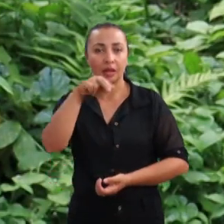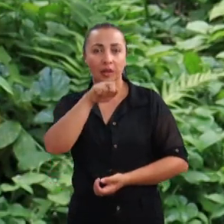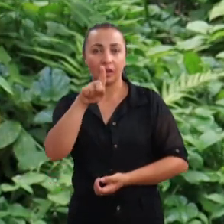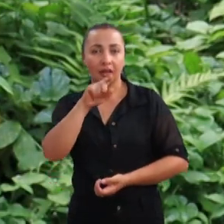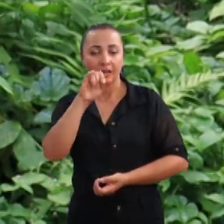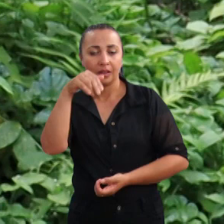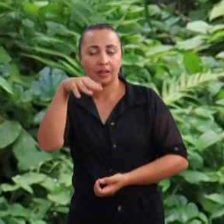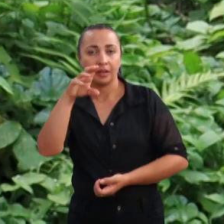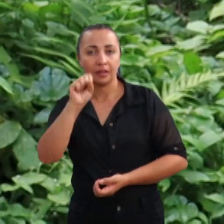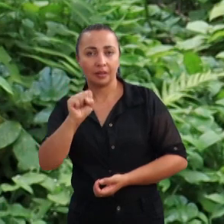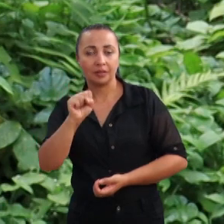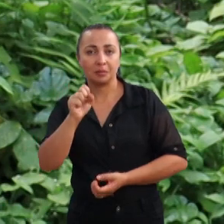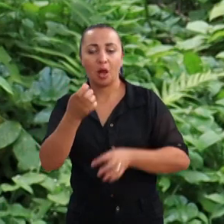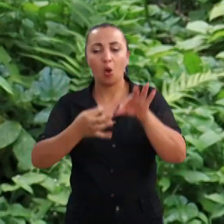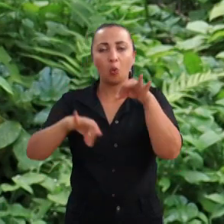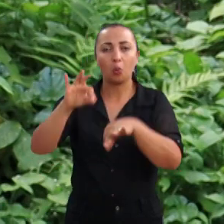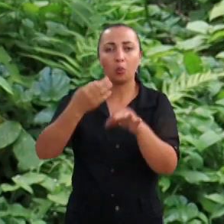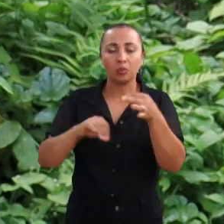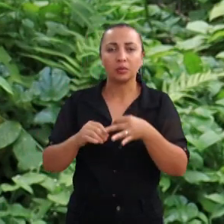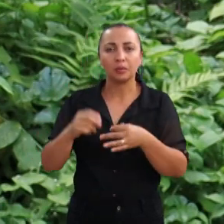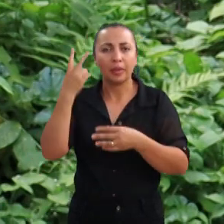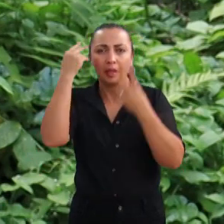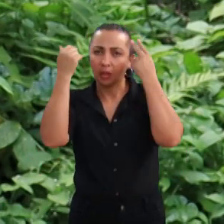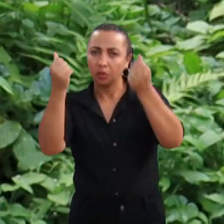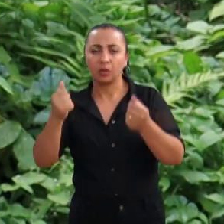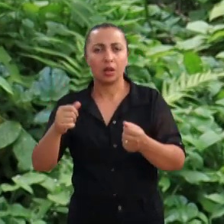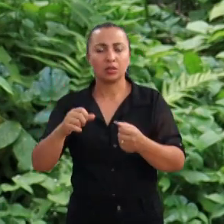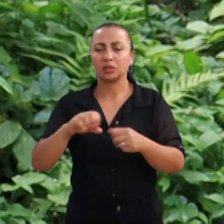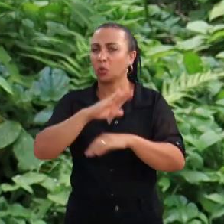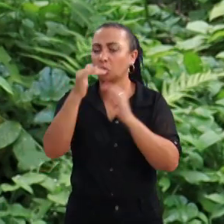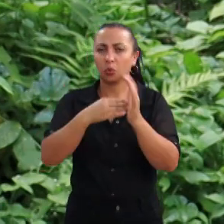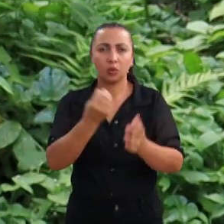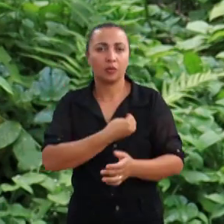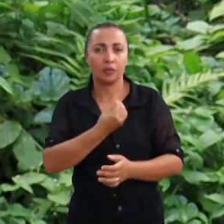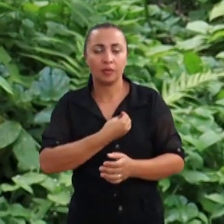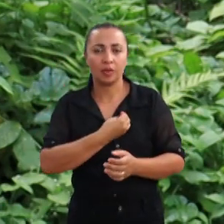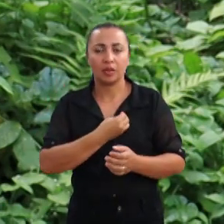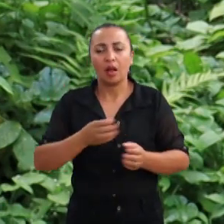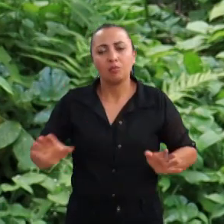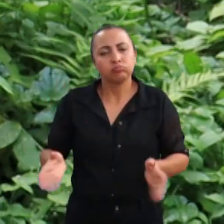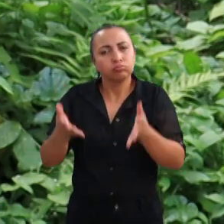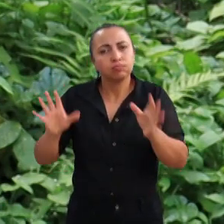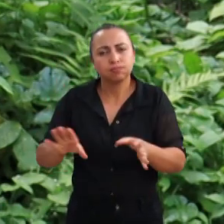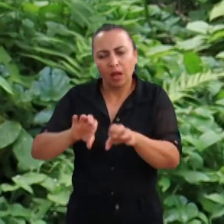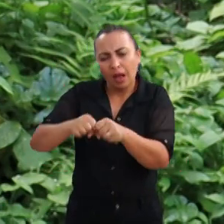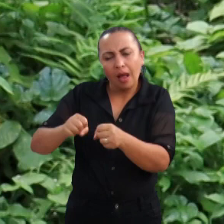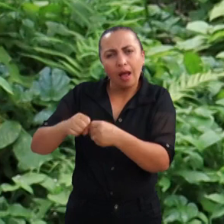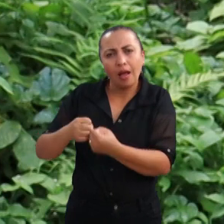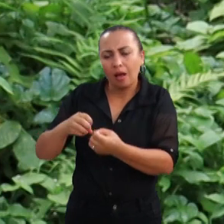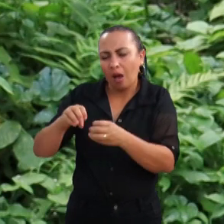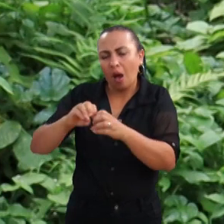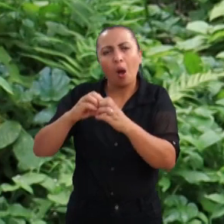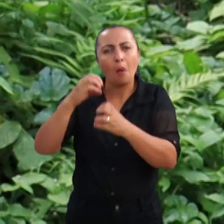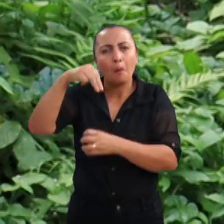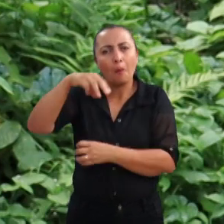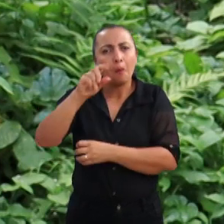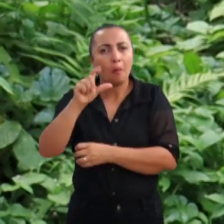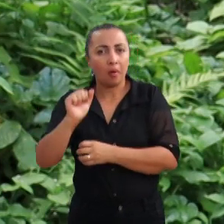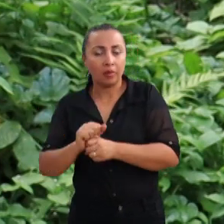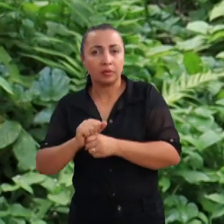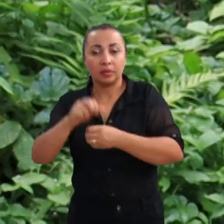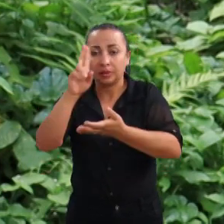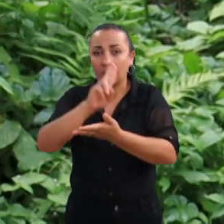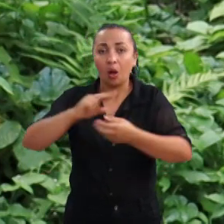Enzimas são substâncias naturais produzidas por todos os seres vivos que são capazes de promover a quebra de moléculas. Uma pesquisa da